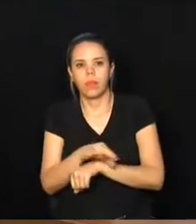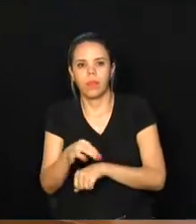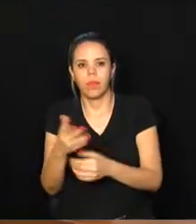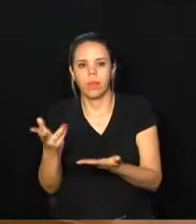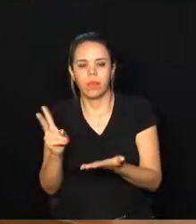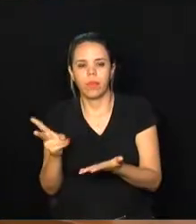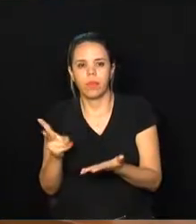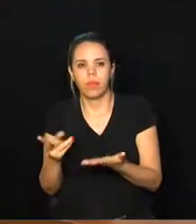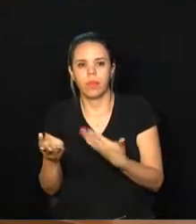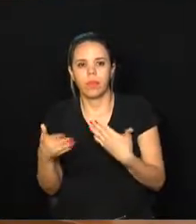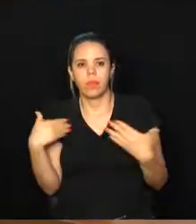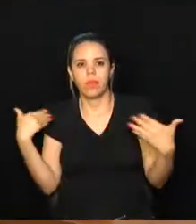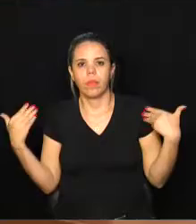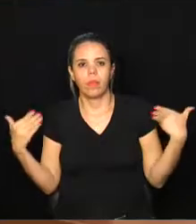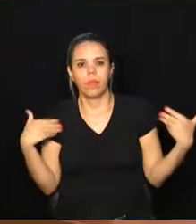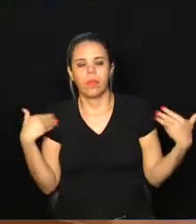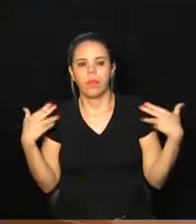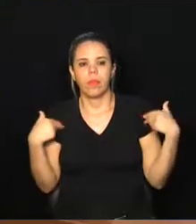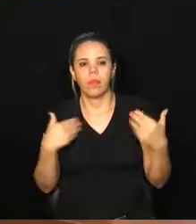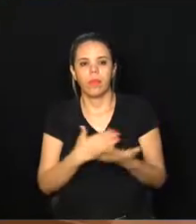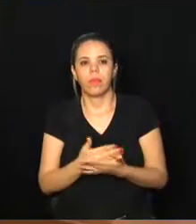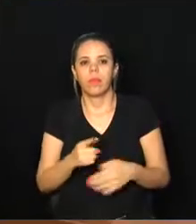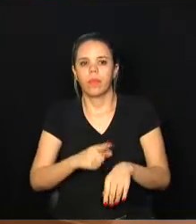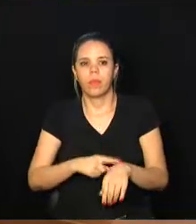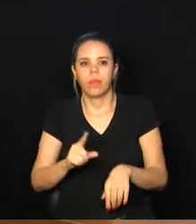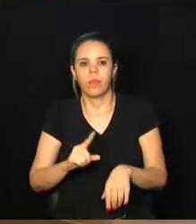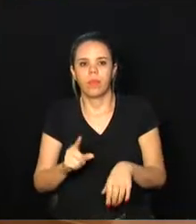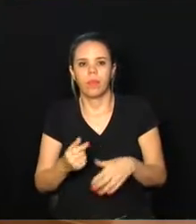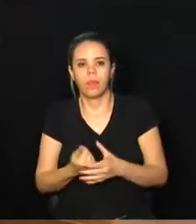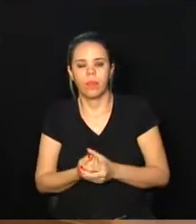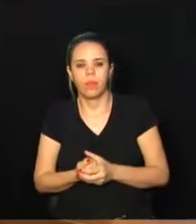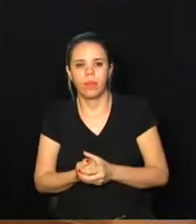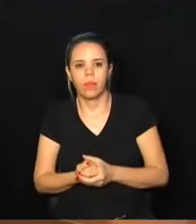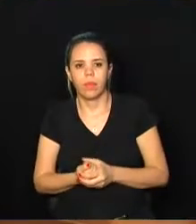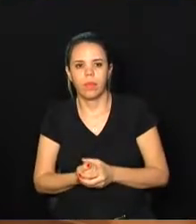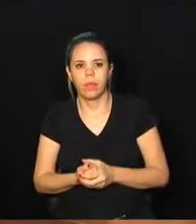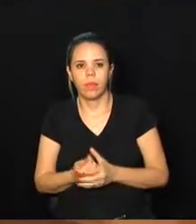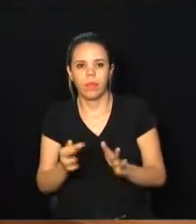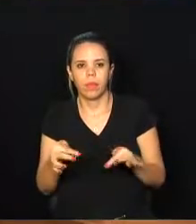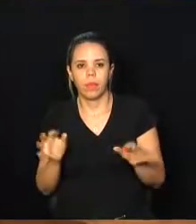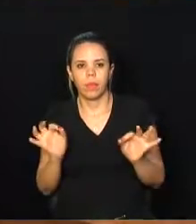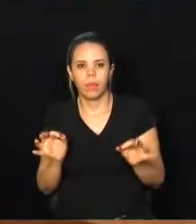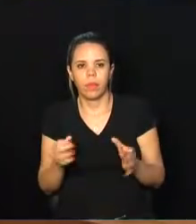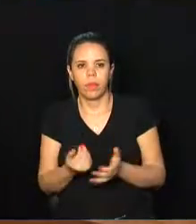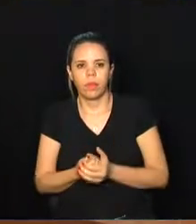é descontraído, nunca começa no horário, mas no fim dá certo.